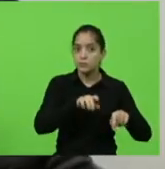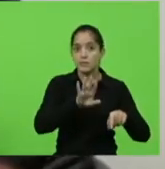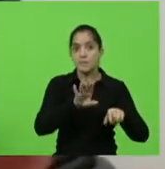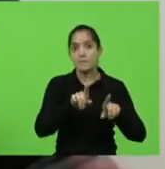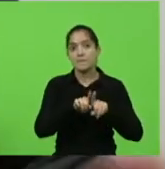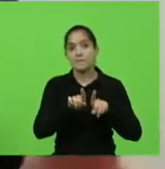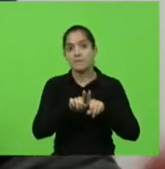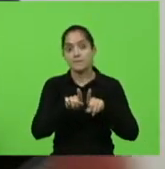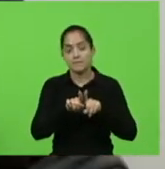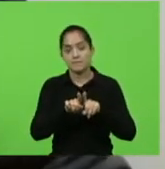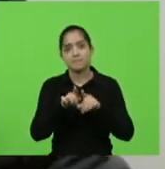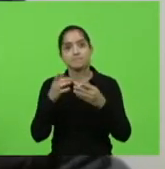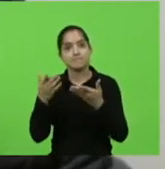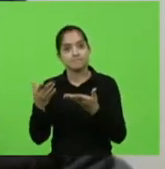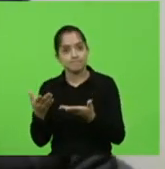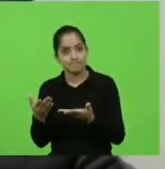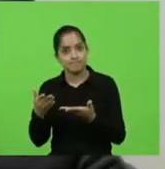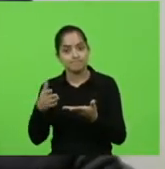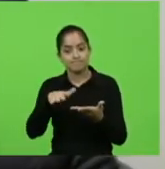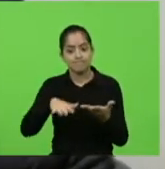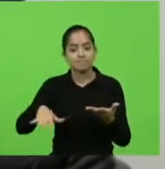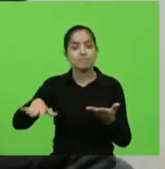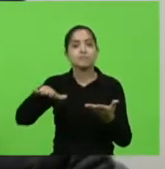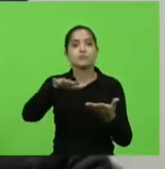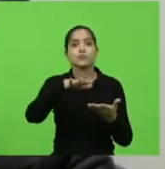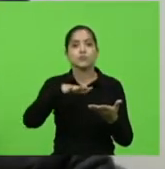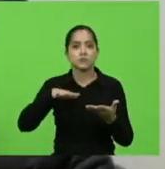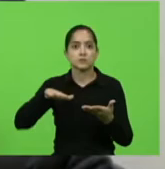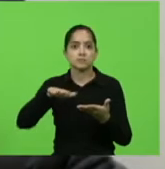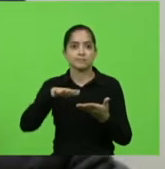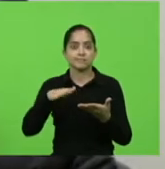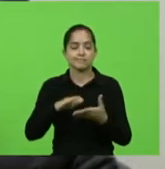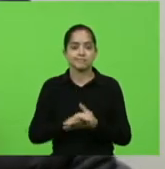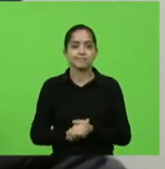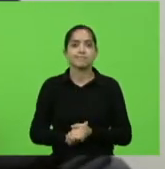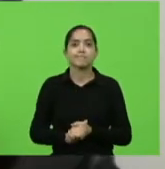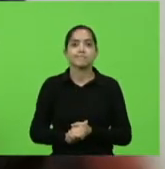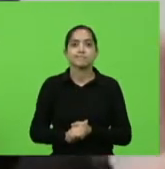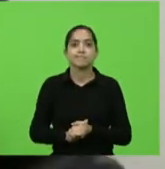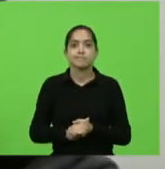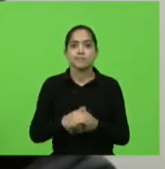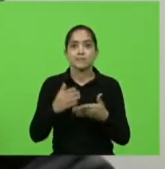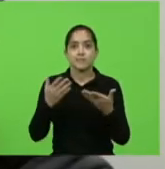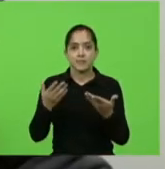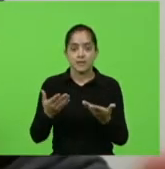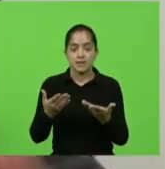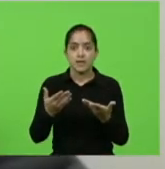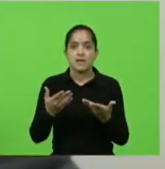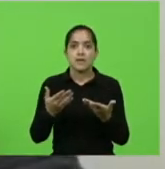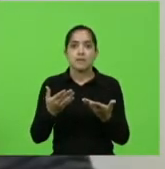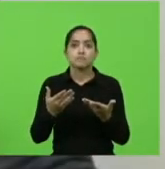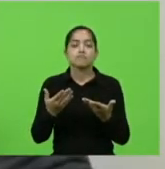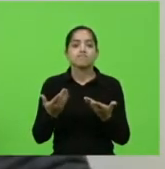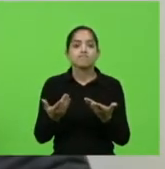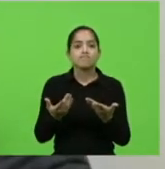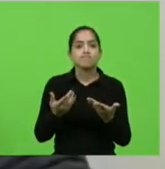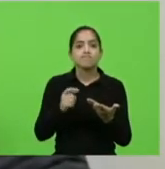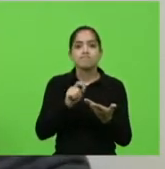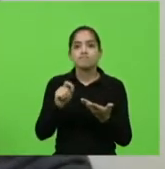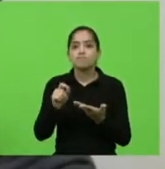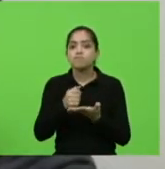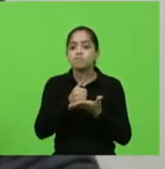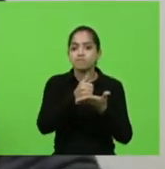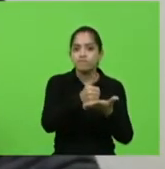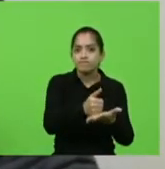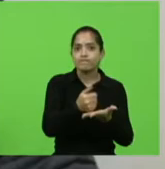também aqueles que vivem no setor urbano. E, nesse sentido, a imediata disponibilização de